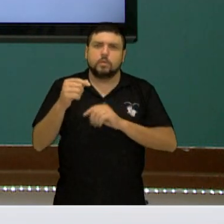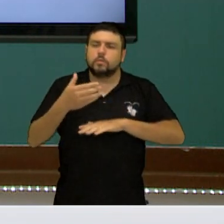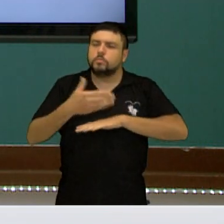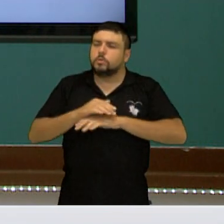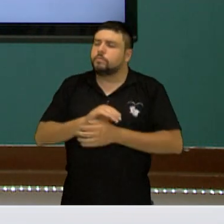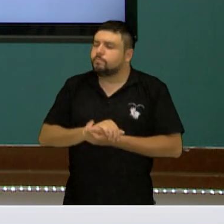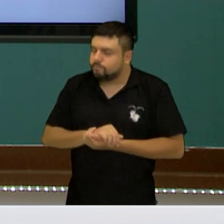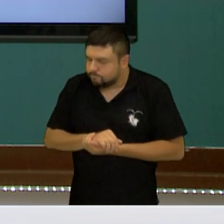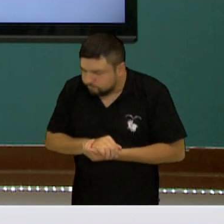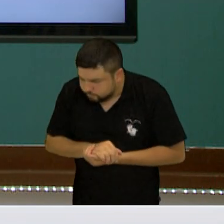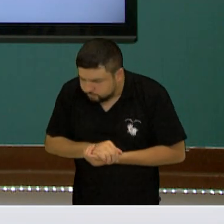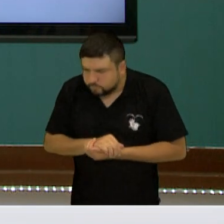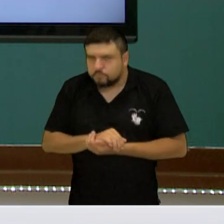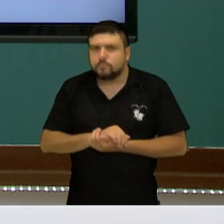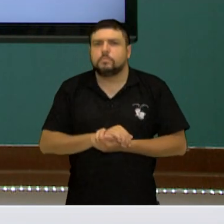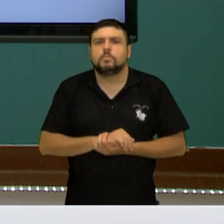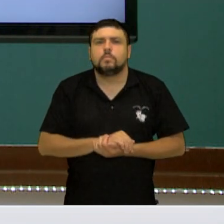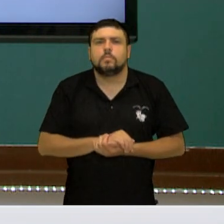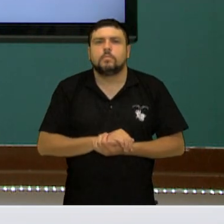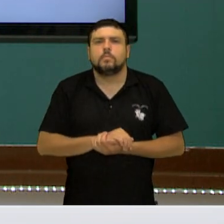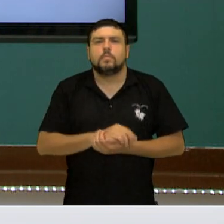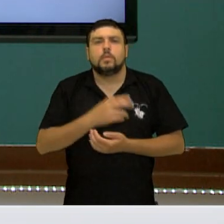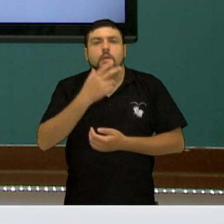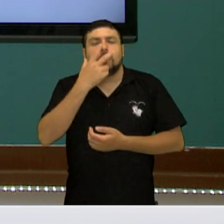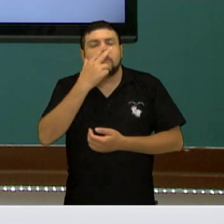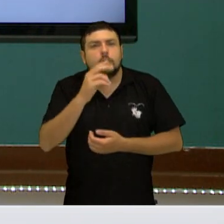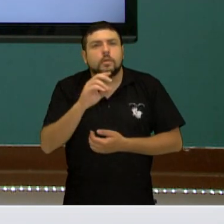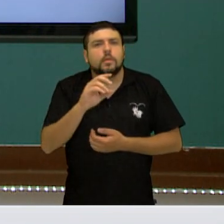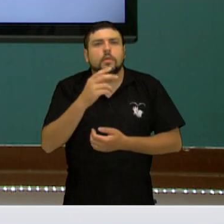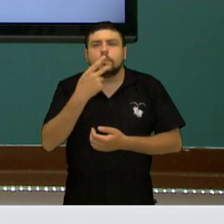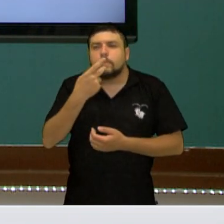me curvar. É como se você estivesse dizendo um